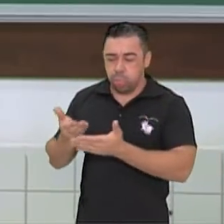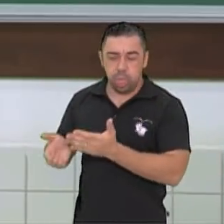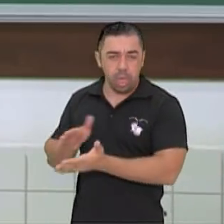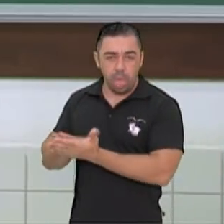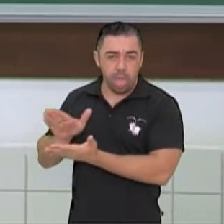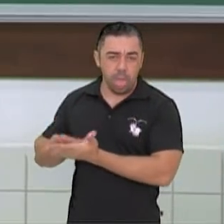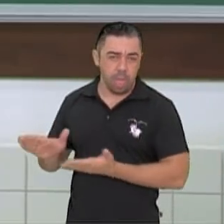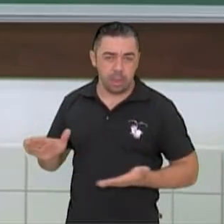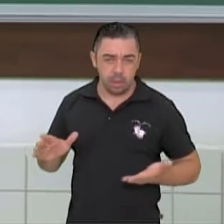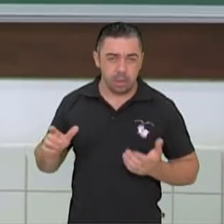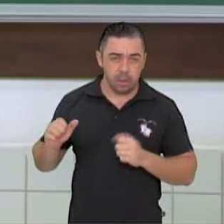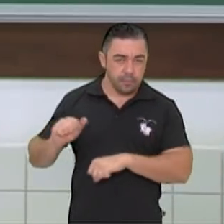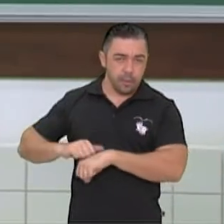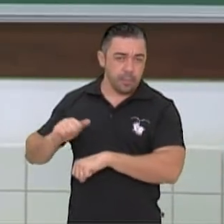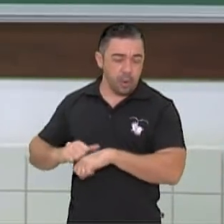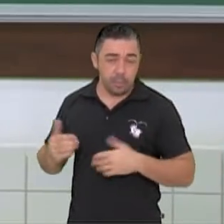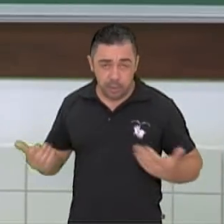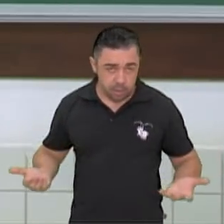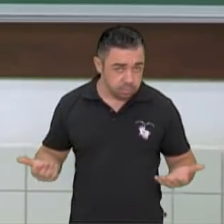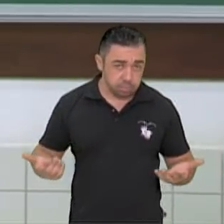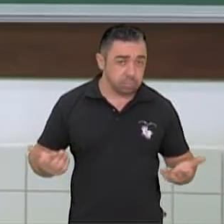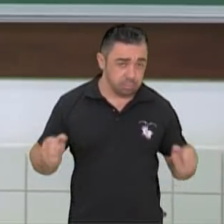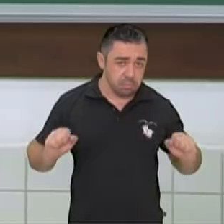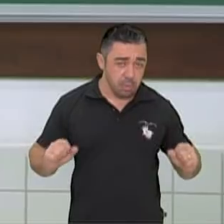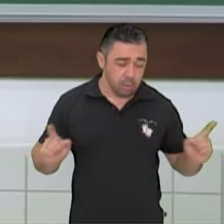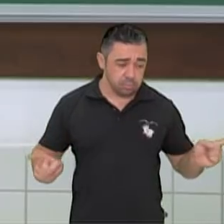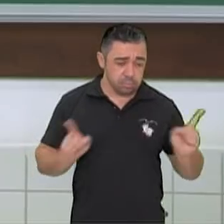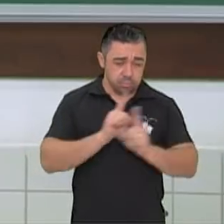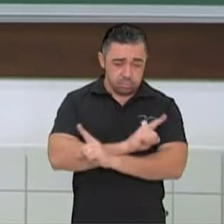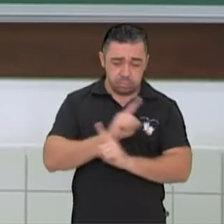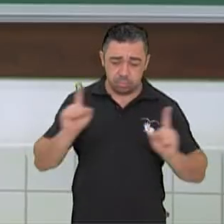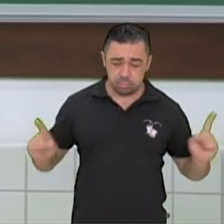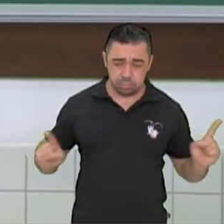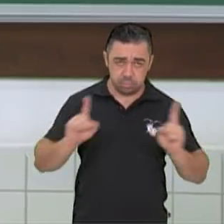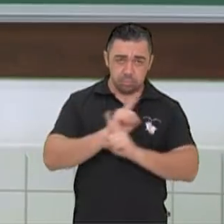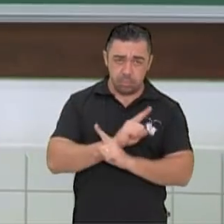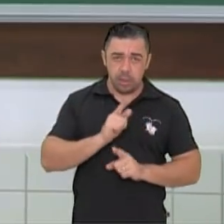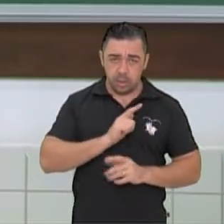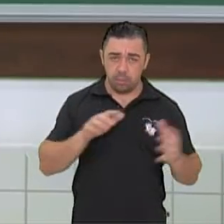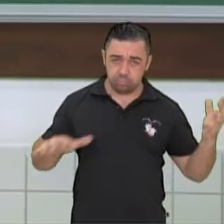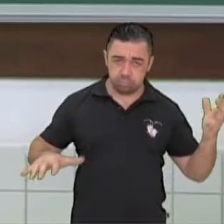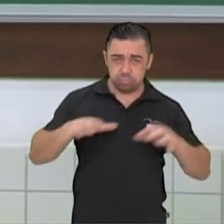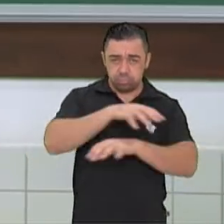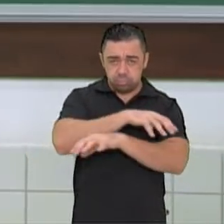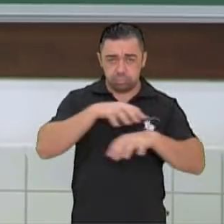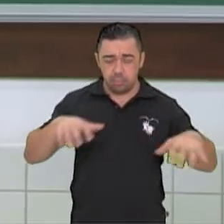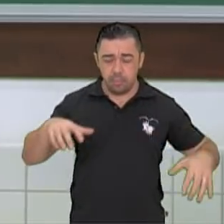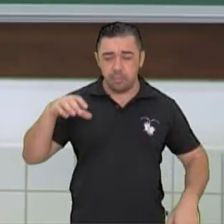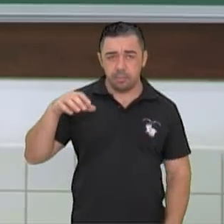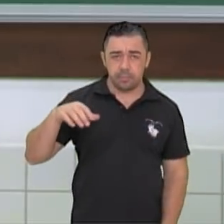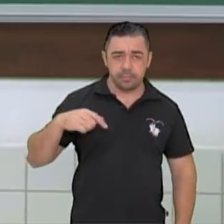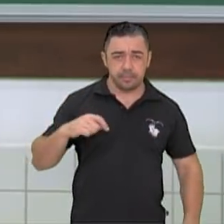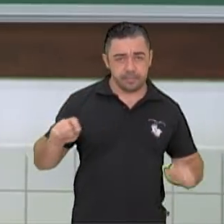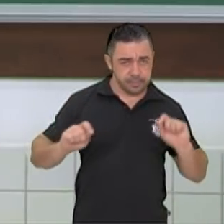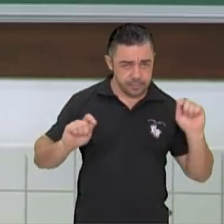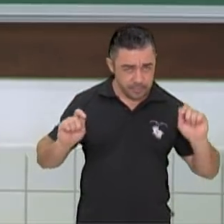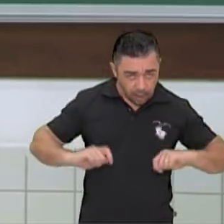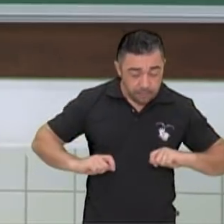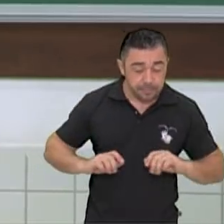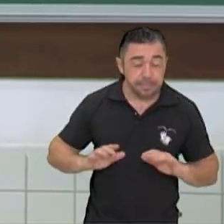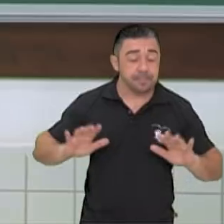a herança do pai, e se tornar pobre. Há uma mobilidade social, ok? Nem que seja virtual, mas